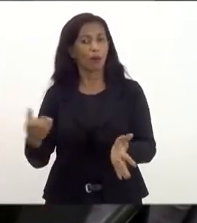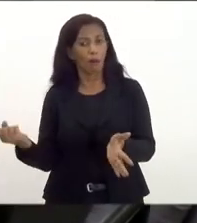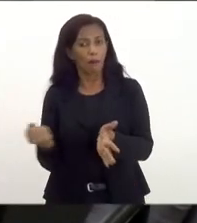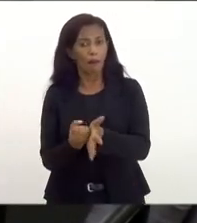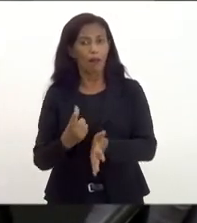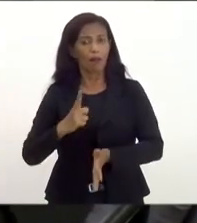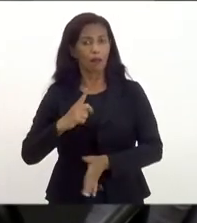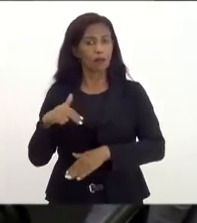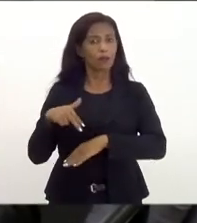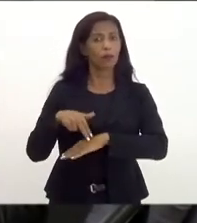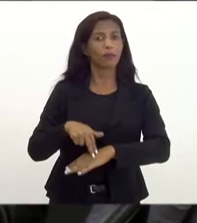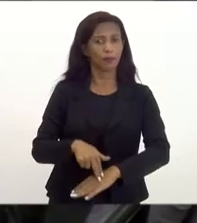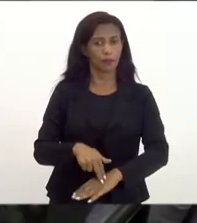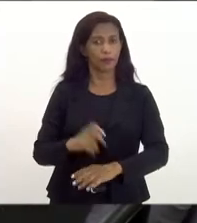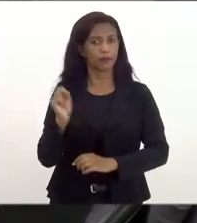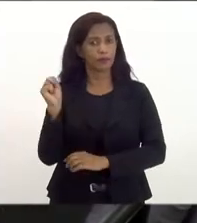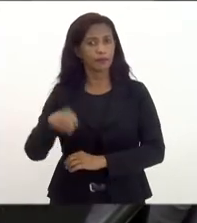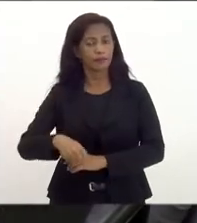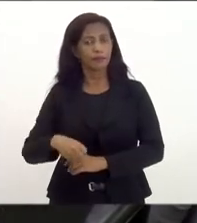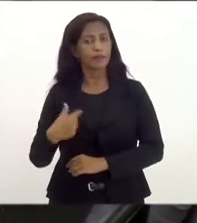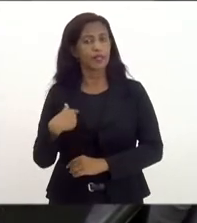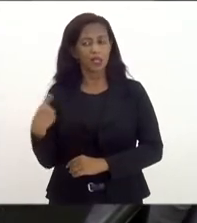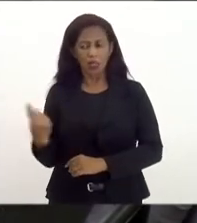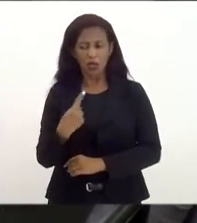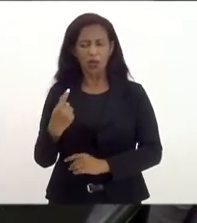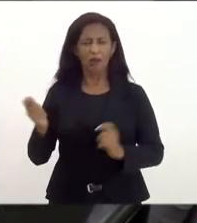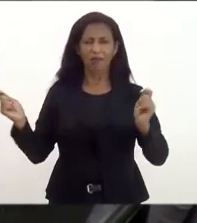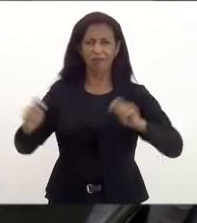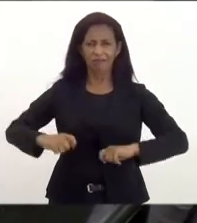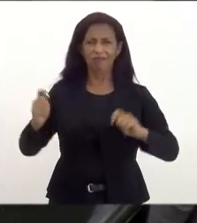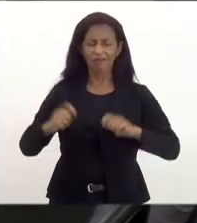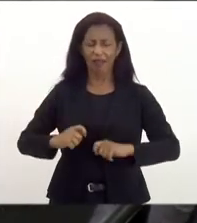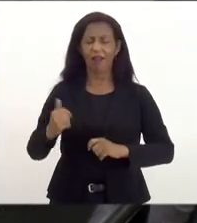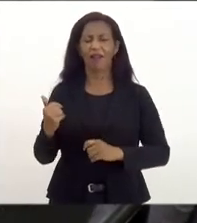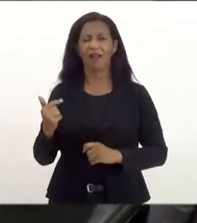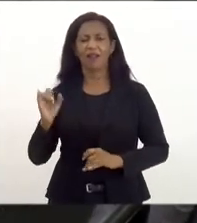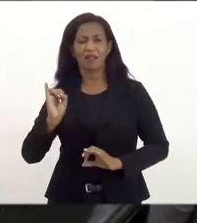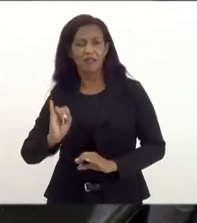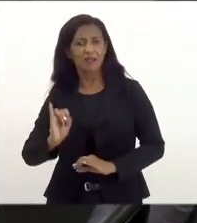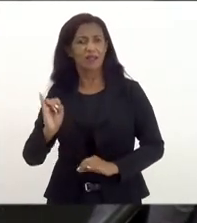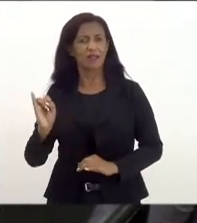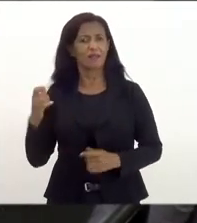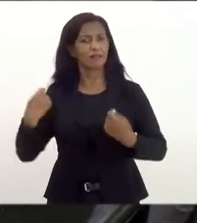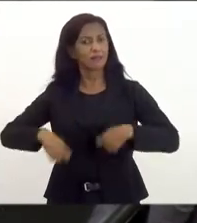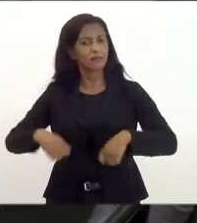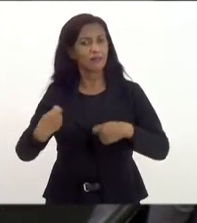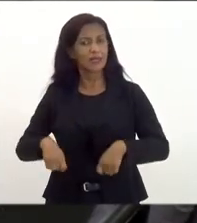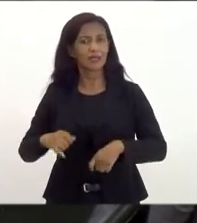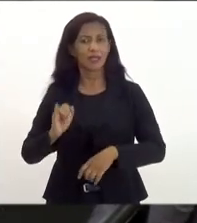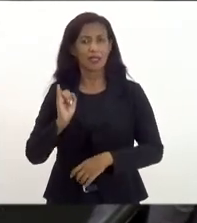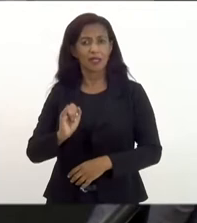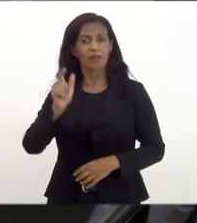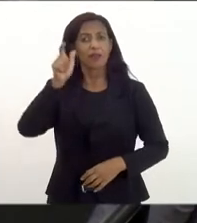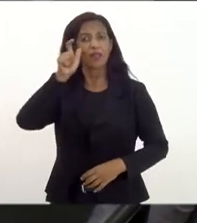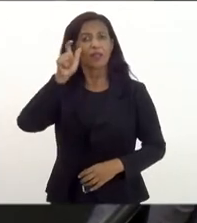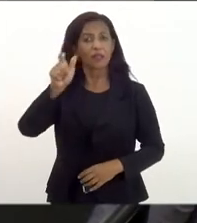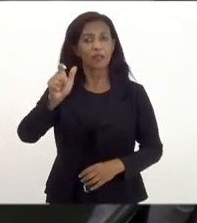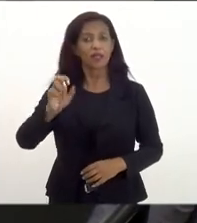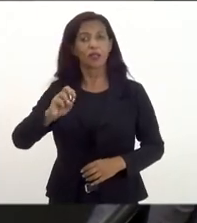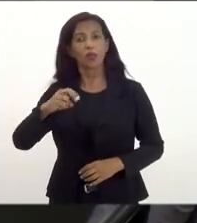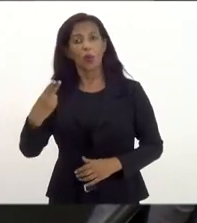marca o que a gente tem se posicionado e nós temos condições daí para frente de se for o caso se for interesse